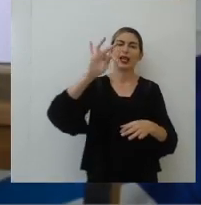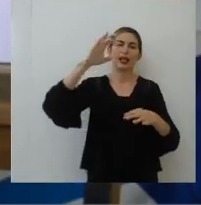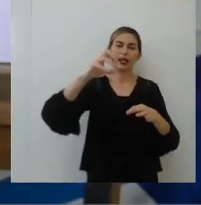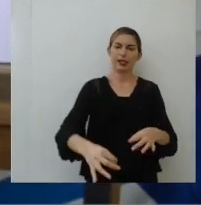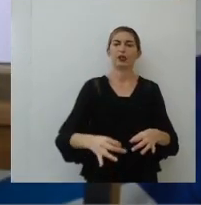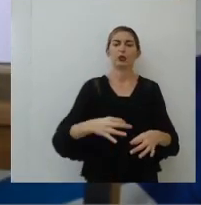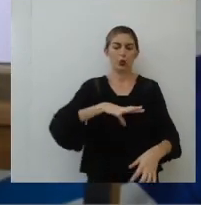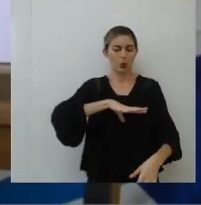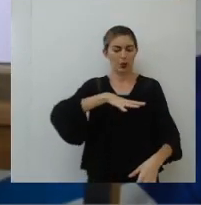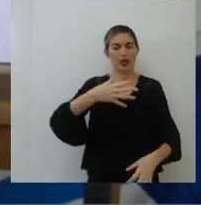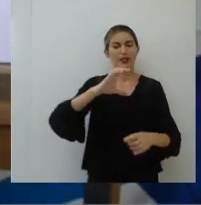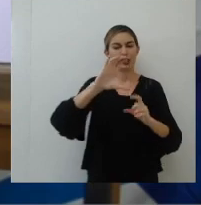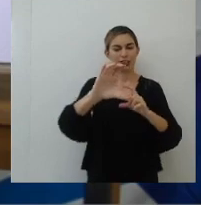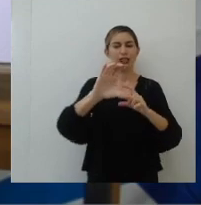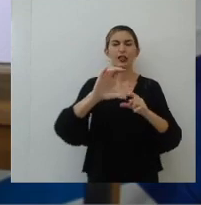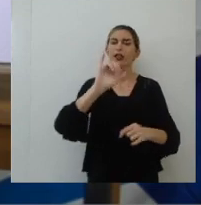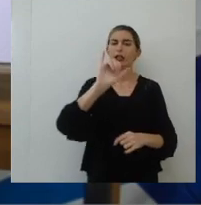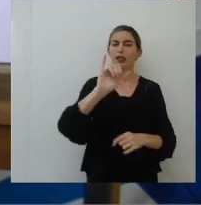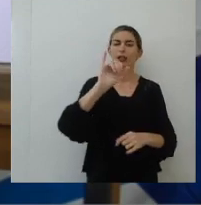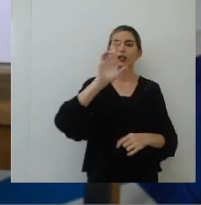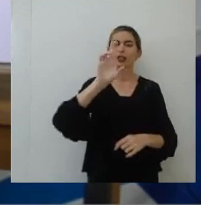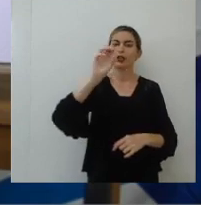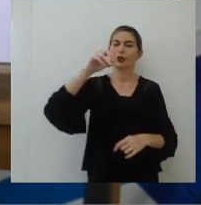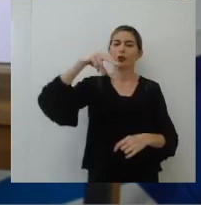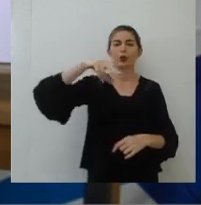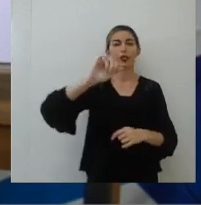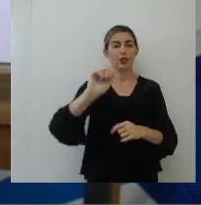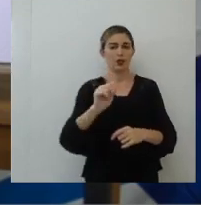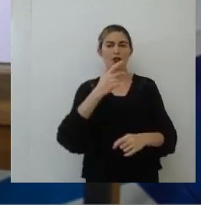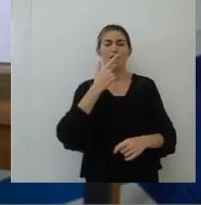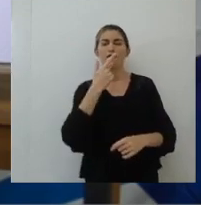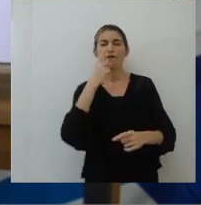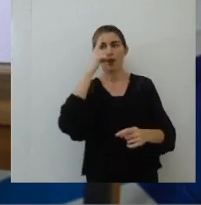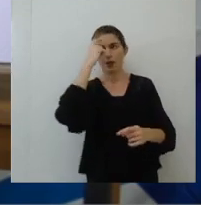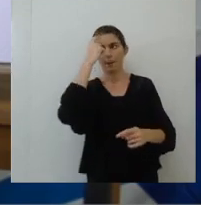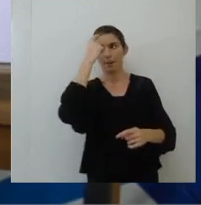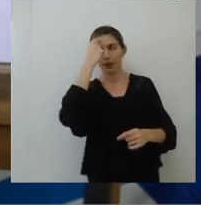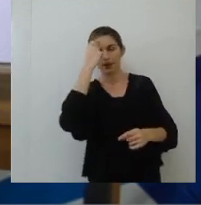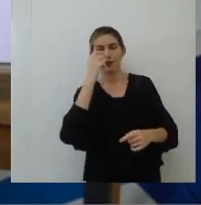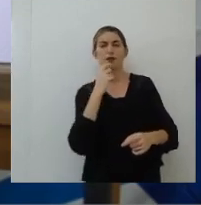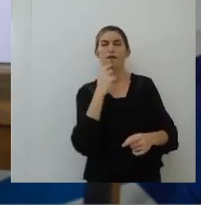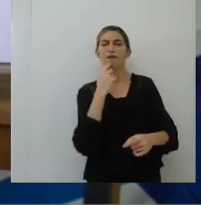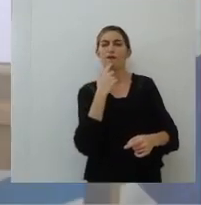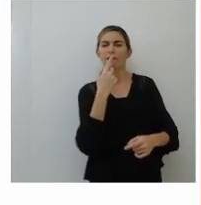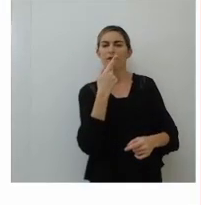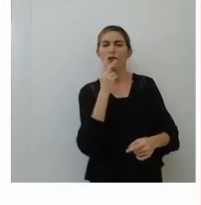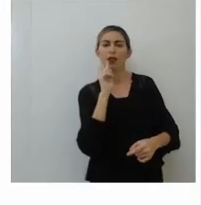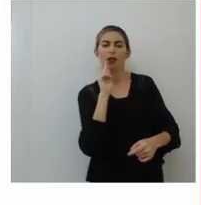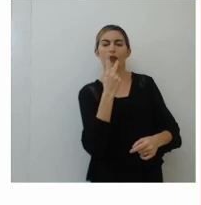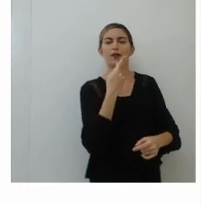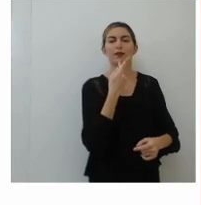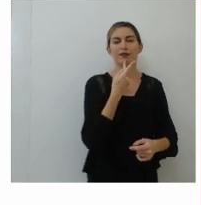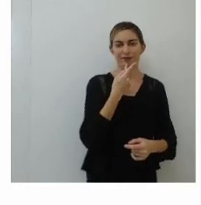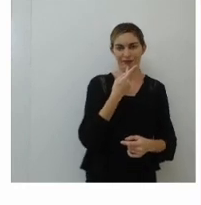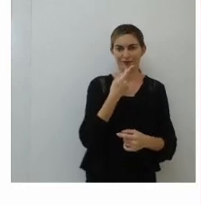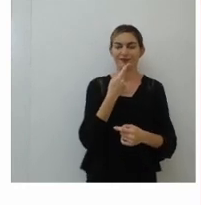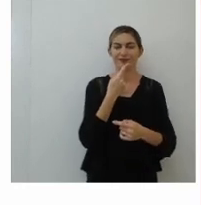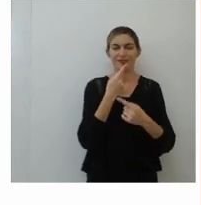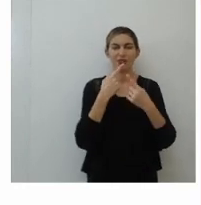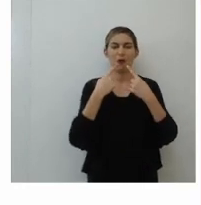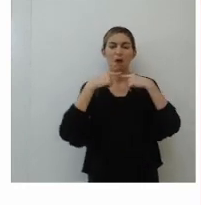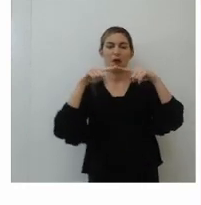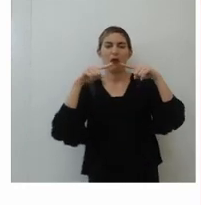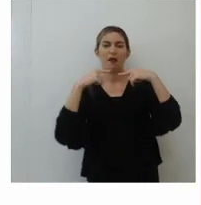coragem. Olha lá. Ironia, que consiste em se dizer o contrário do que se pensa com a intenção crítica. O poeta faz